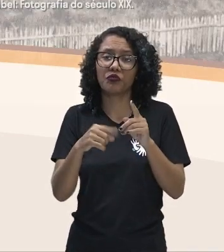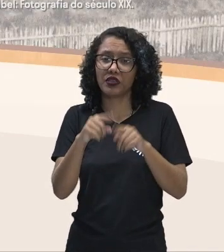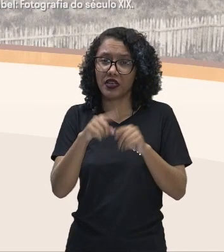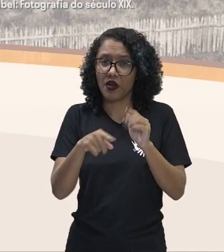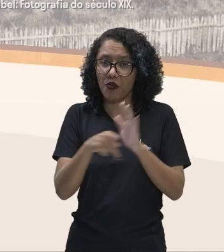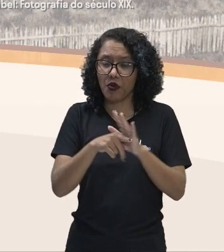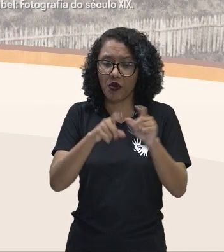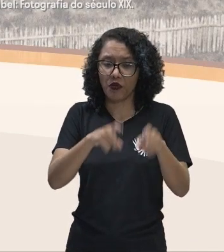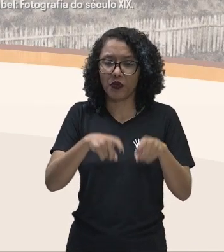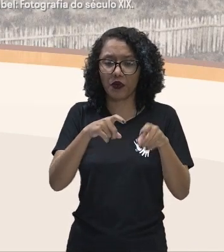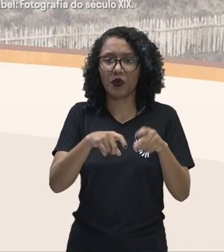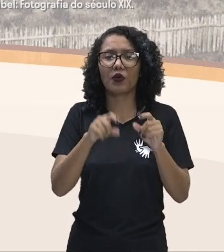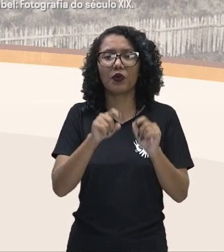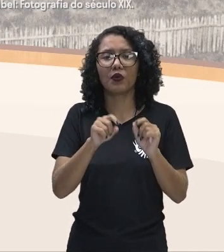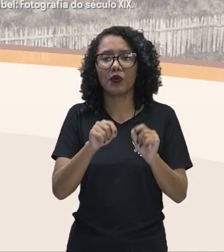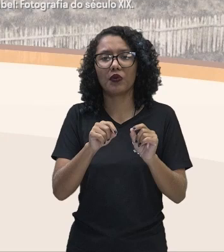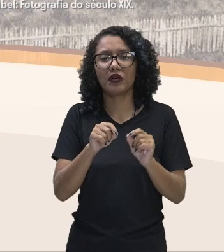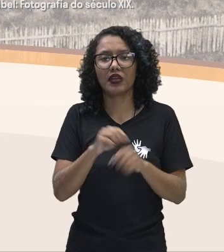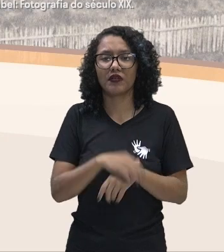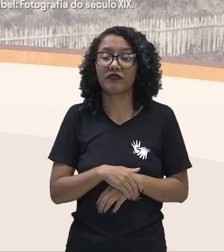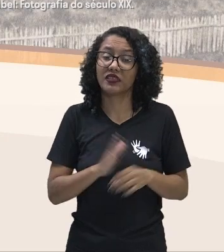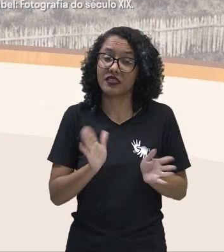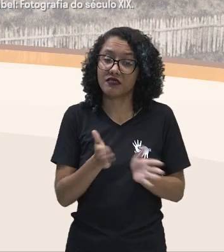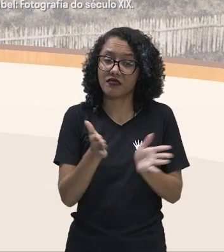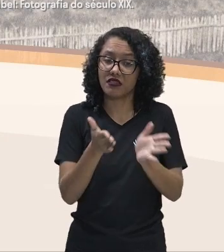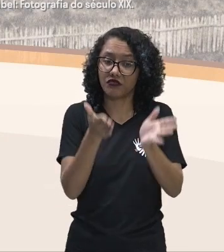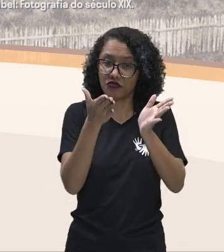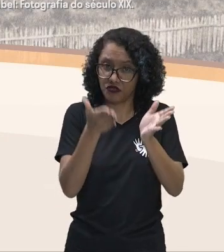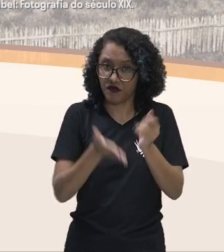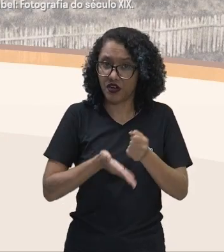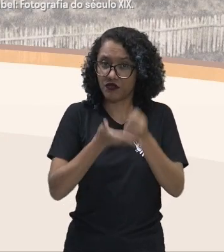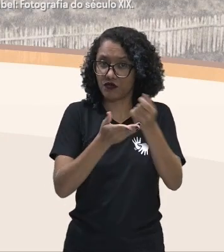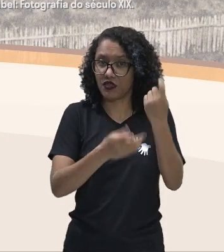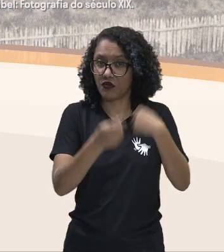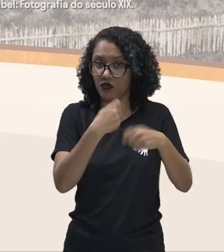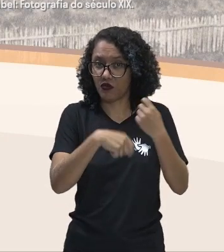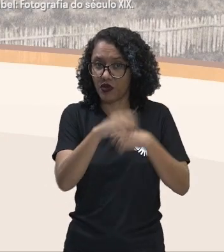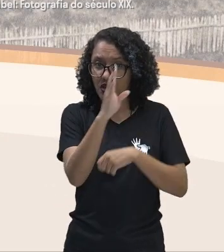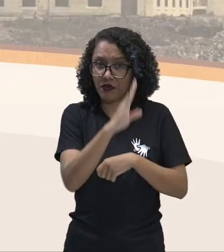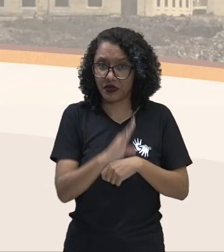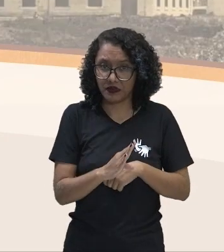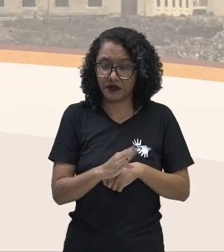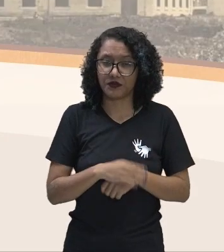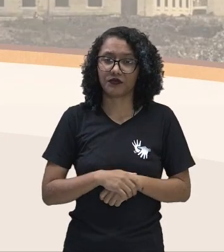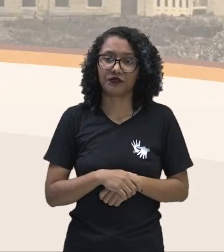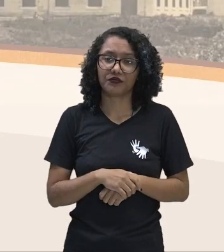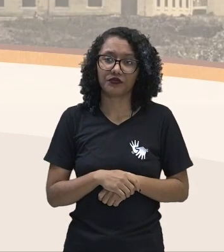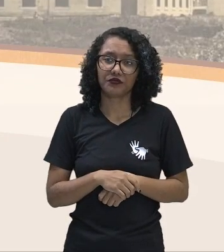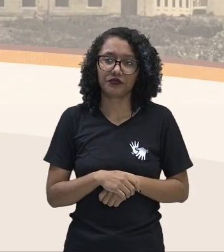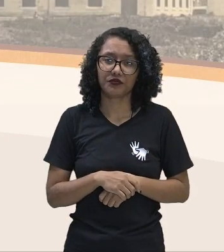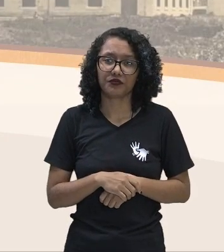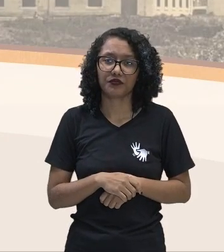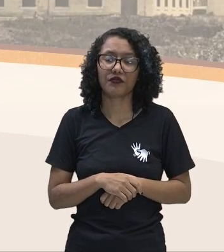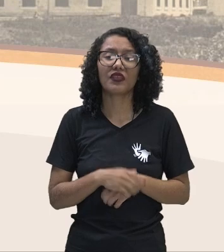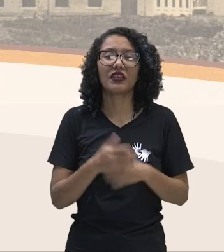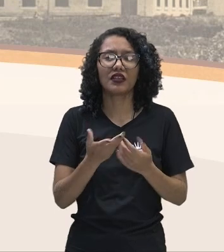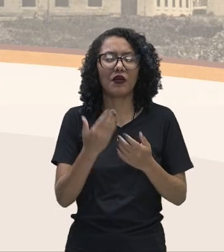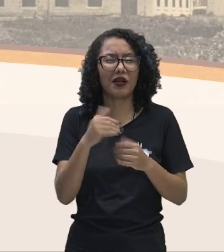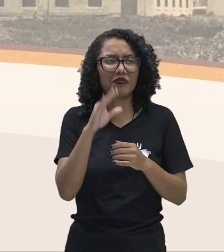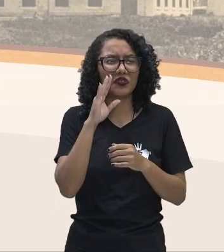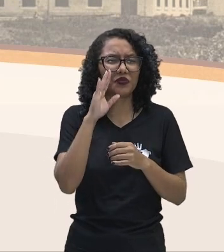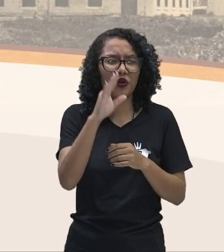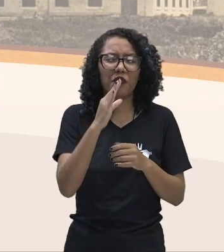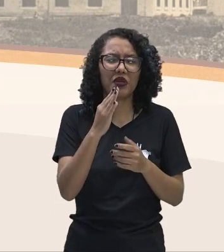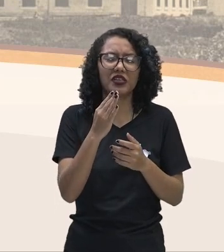que vai favorecer aí a economia brasileira. Então, a economia ela era essencialmente agrária, ou